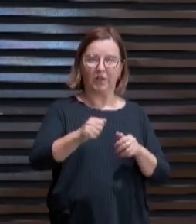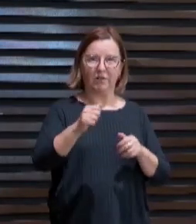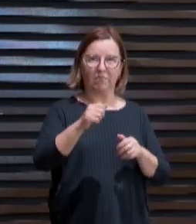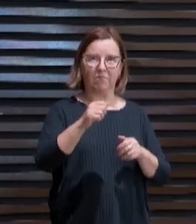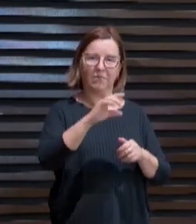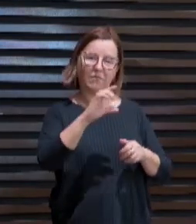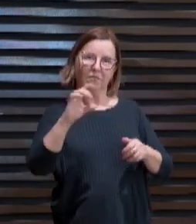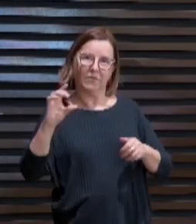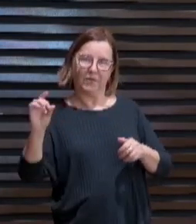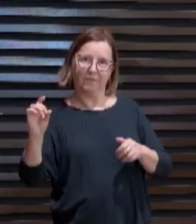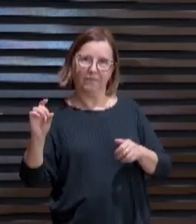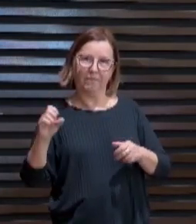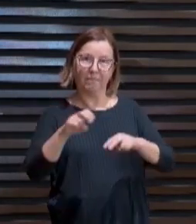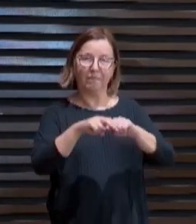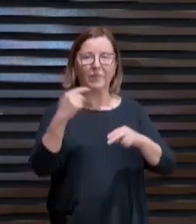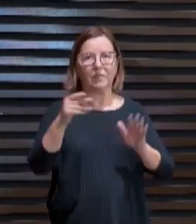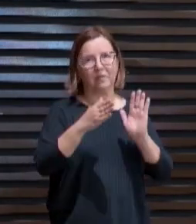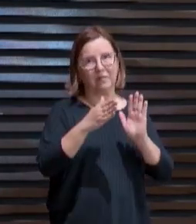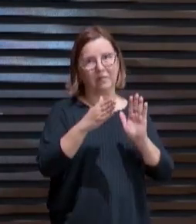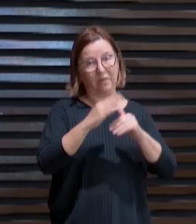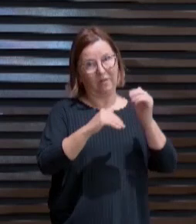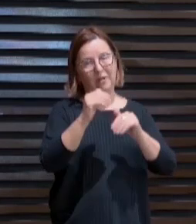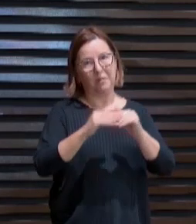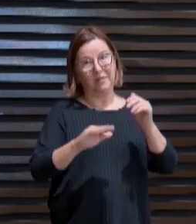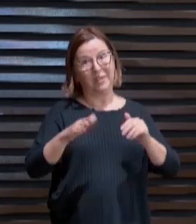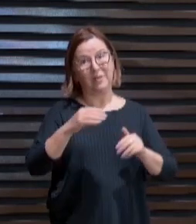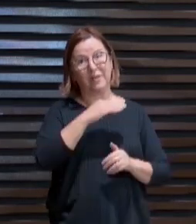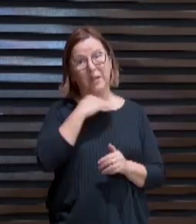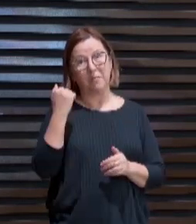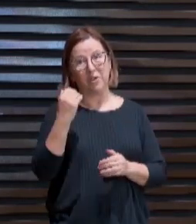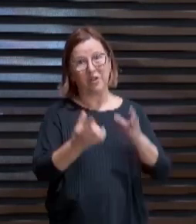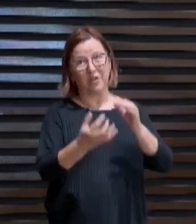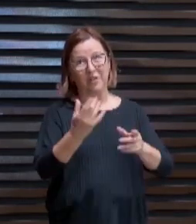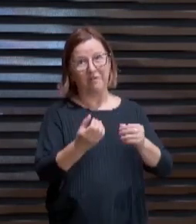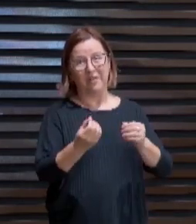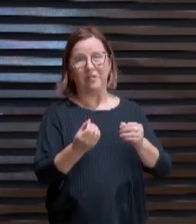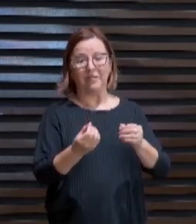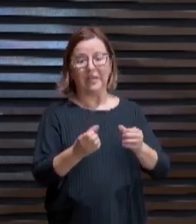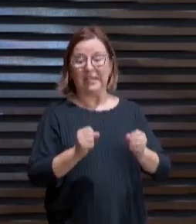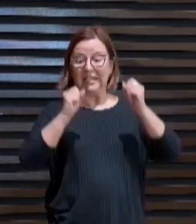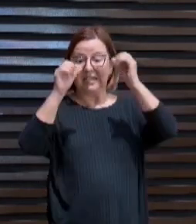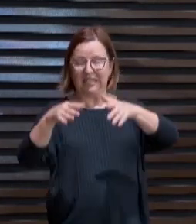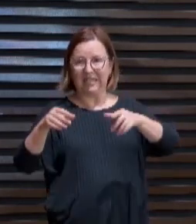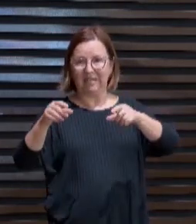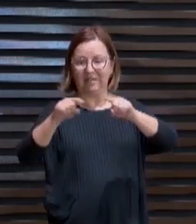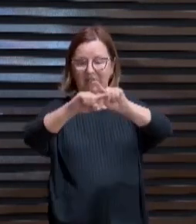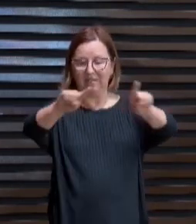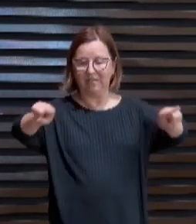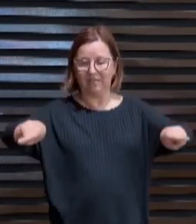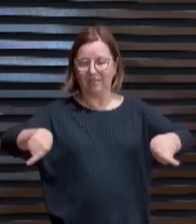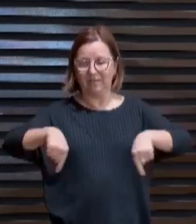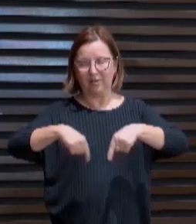um, segundo as suas obras. Então a morte e o inferno foram lançados para dentro do lago de